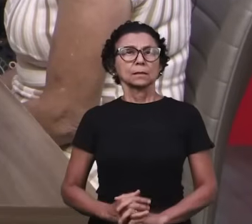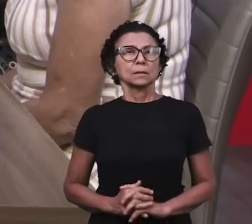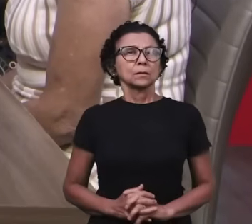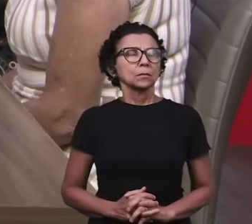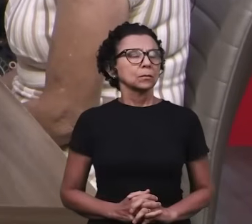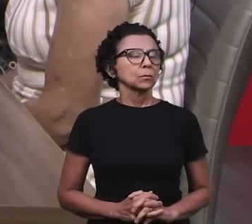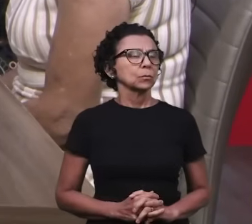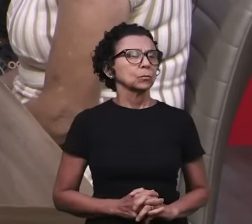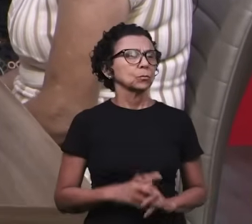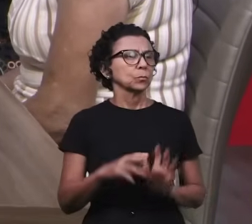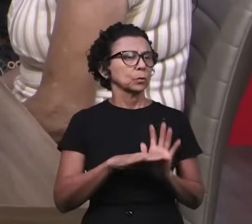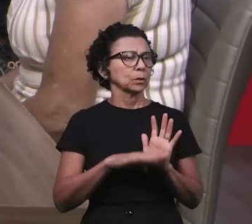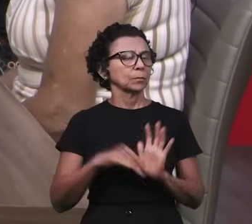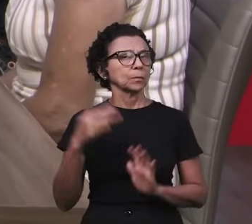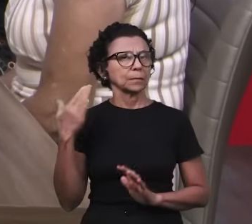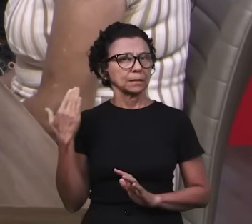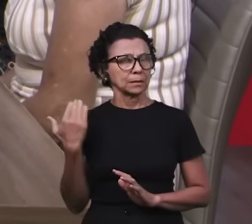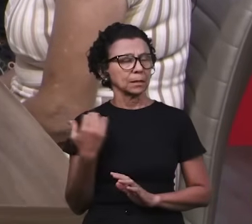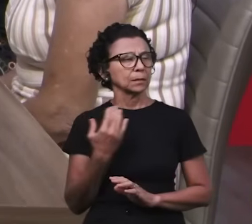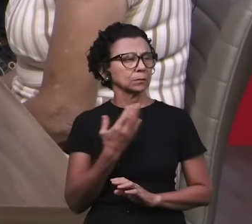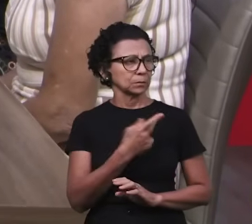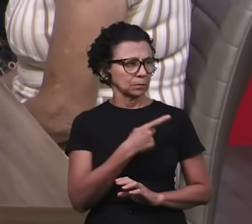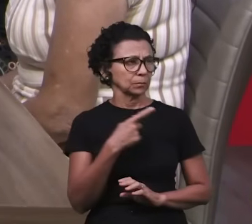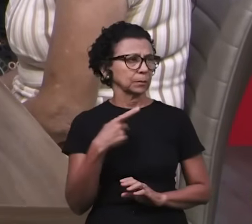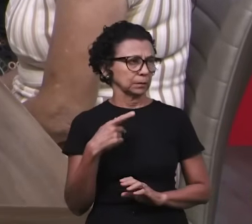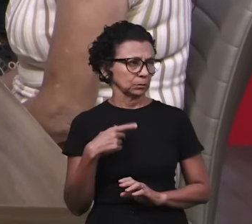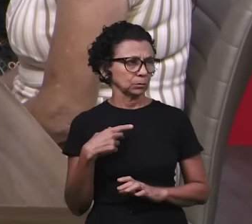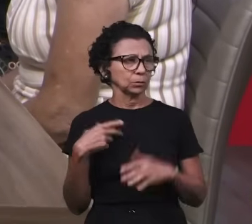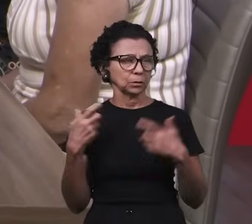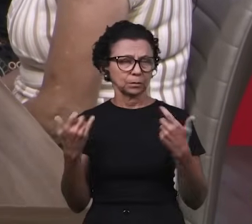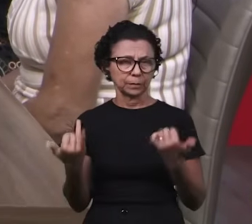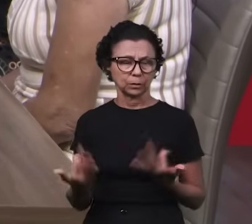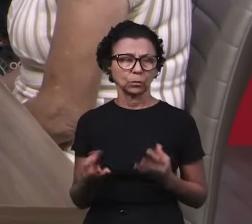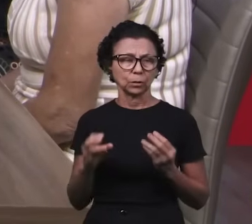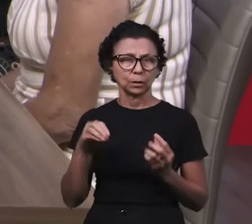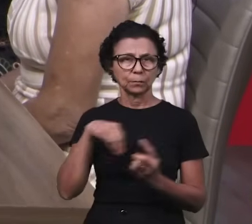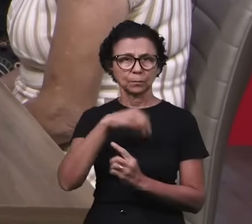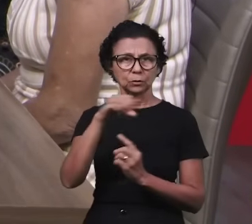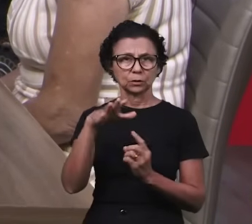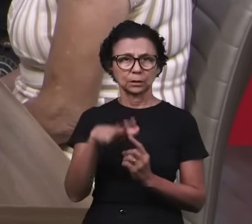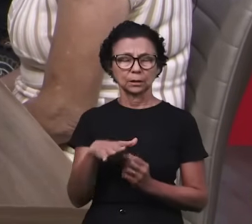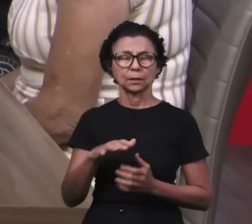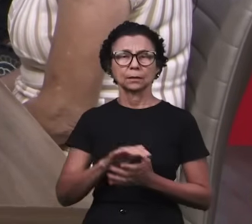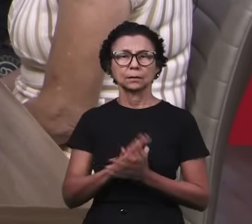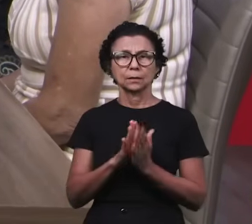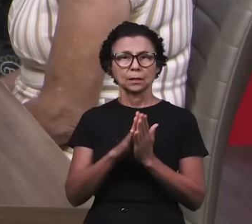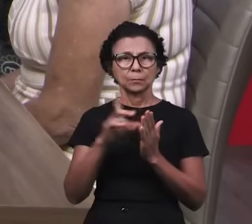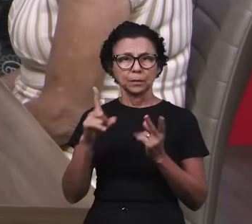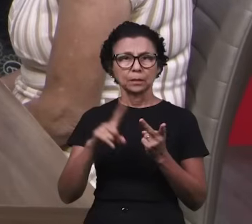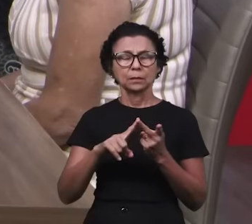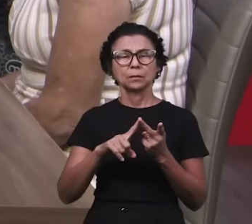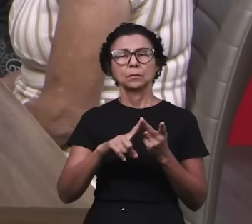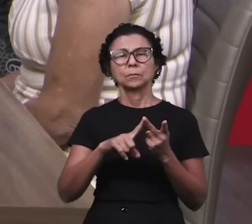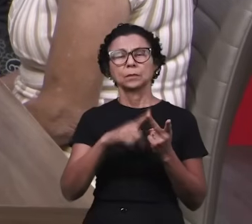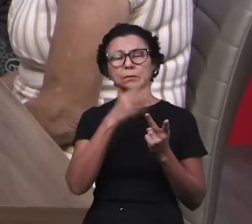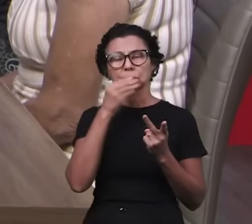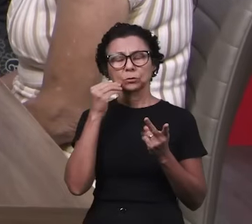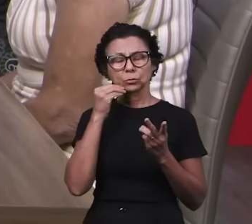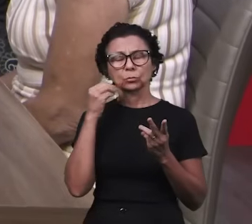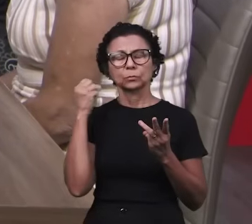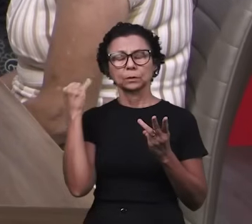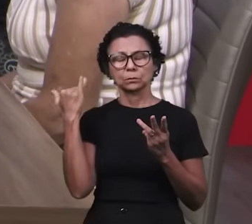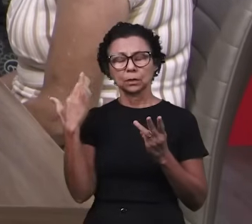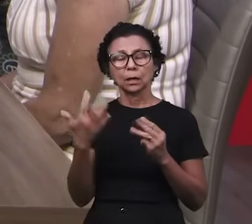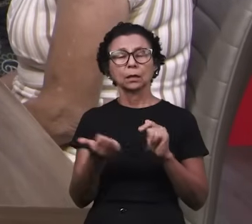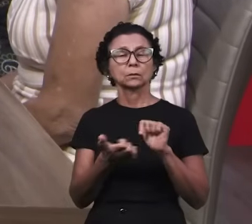episódio anterior, nos ensinou, né? A palavra, jejum, oração, a madrugada, o louvor, né? Quando nós falamos